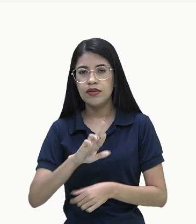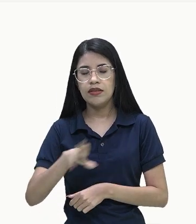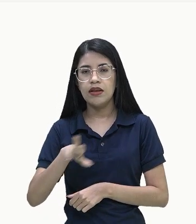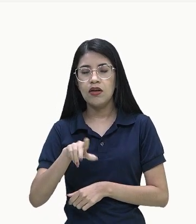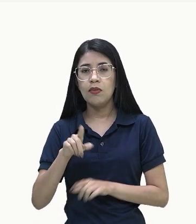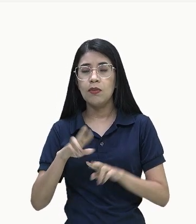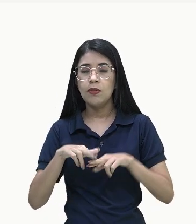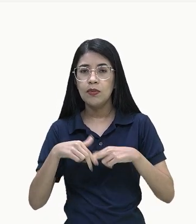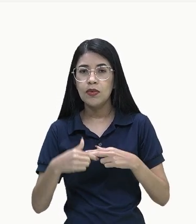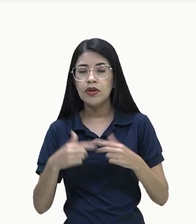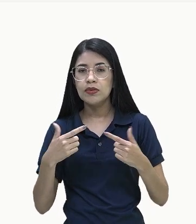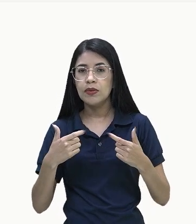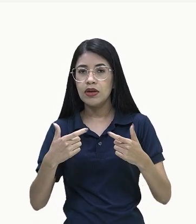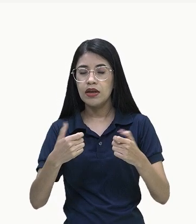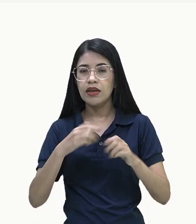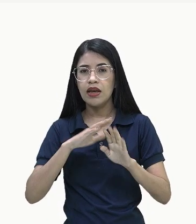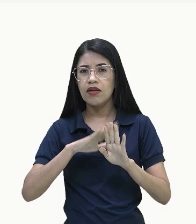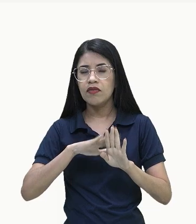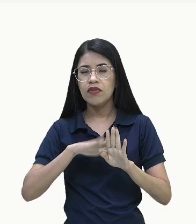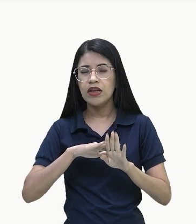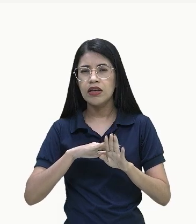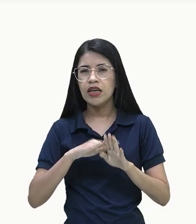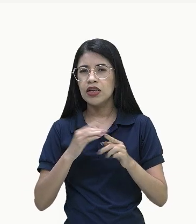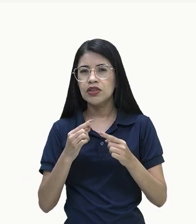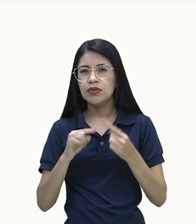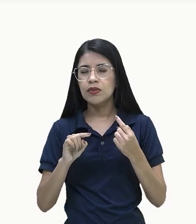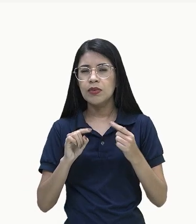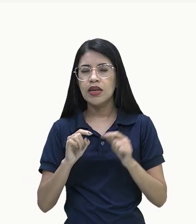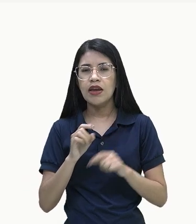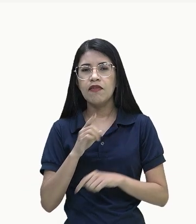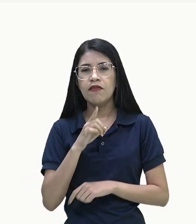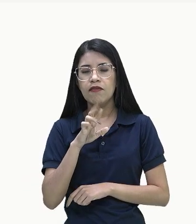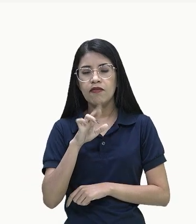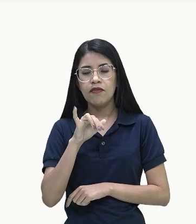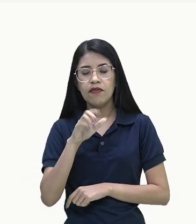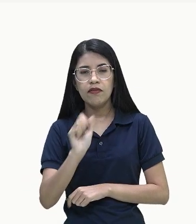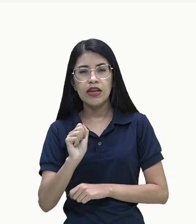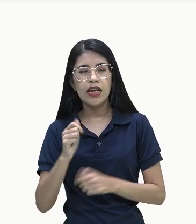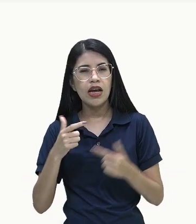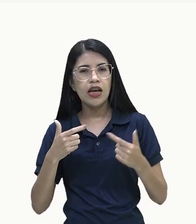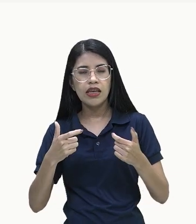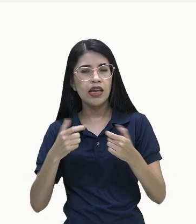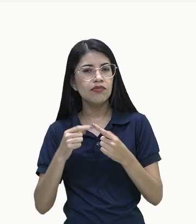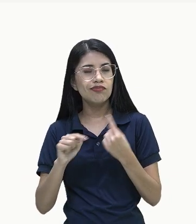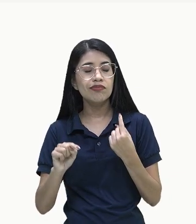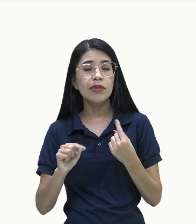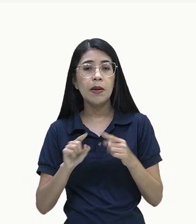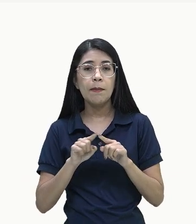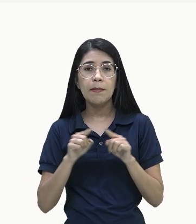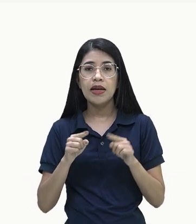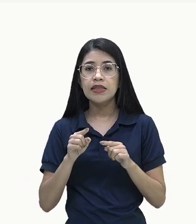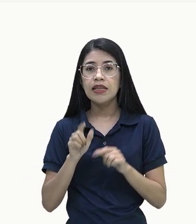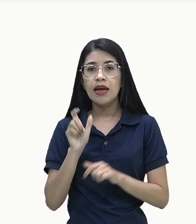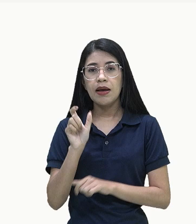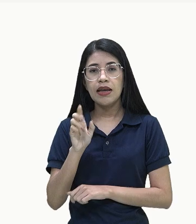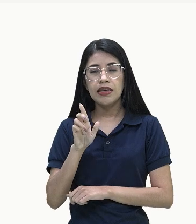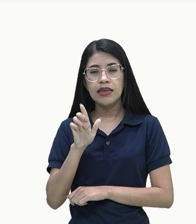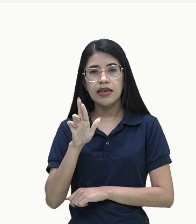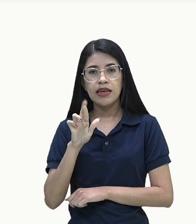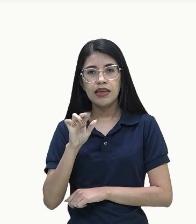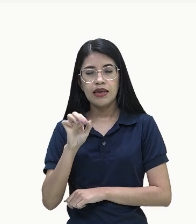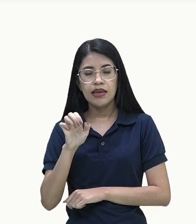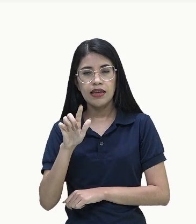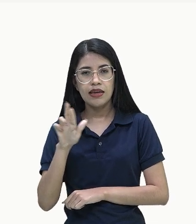termo Guerra Fria, né? Normalmente a gente não associa a palavra fria à guerra, né? Então o termo Guerra Fria surge do fato